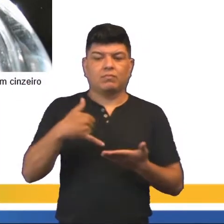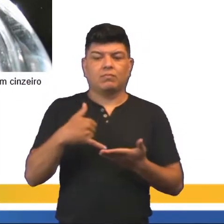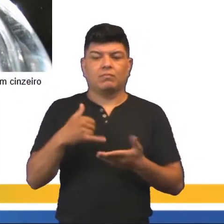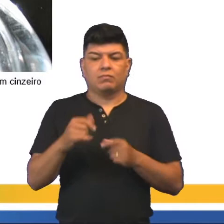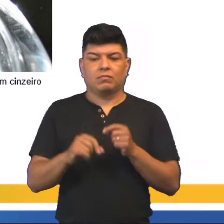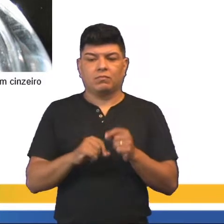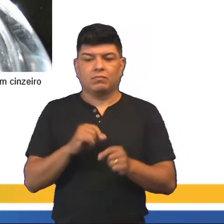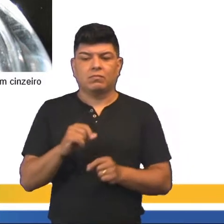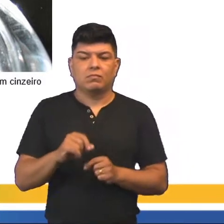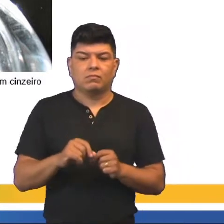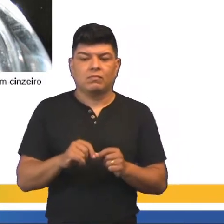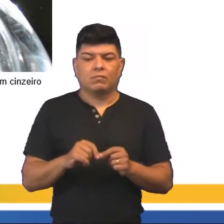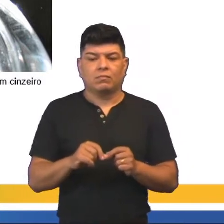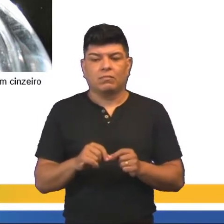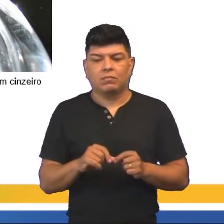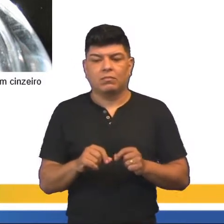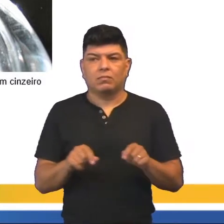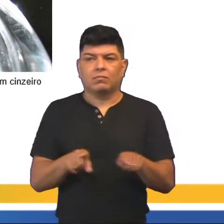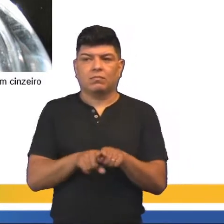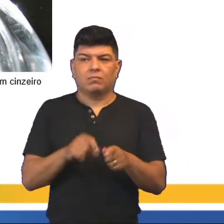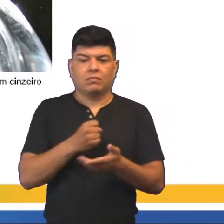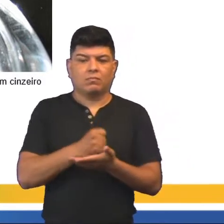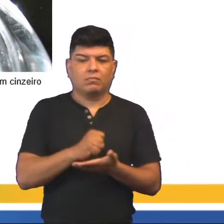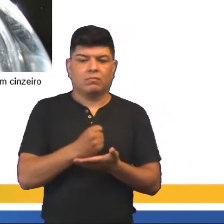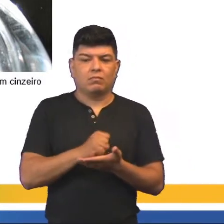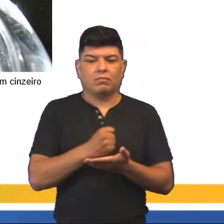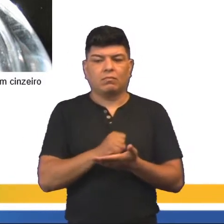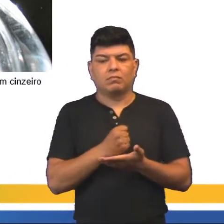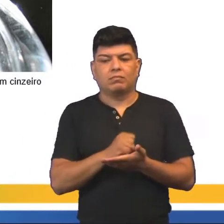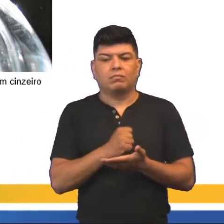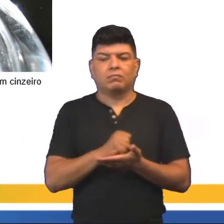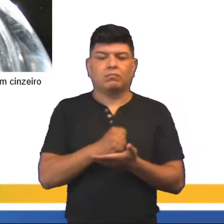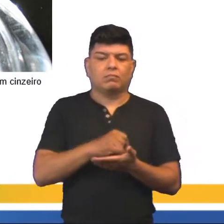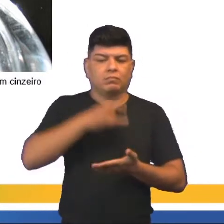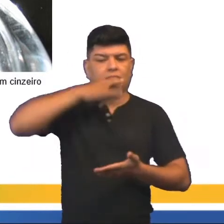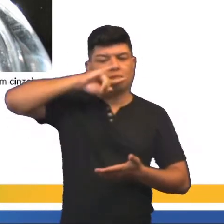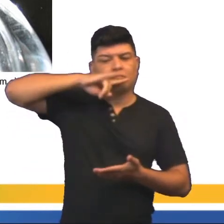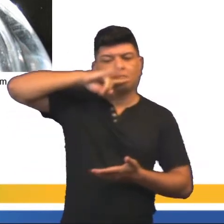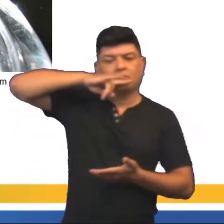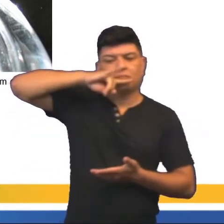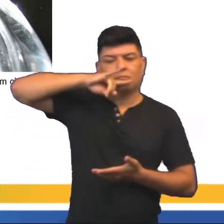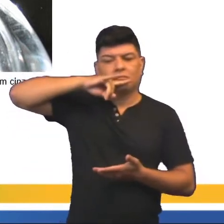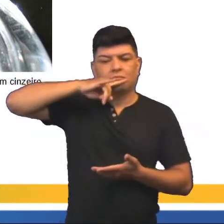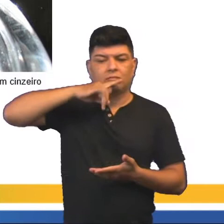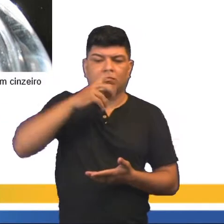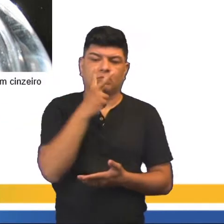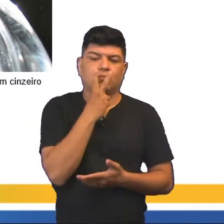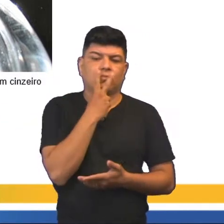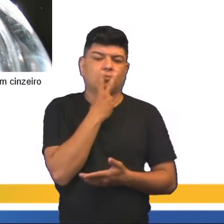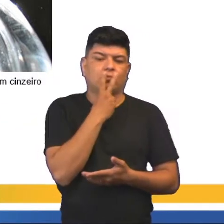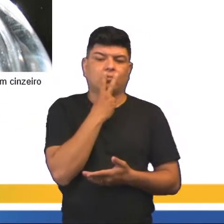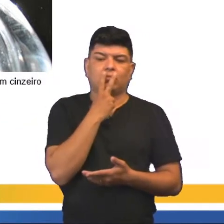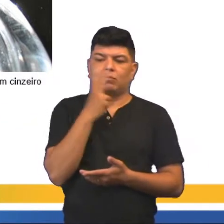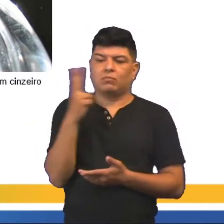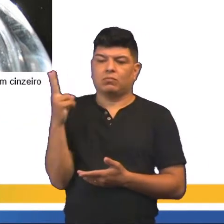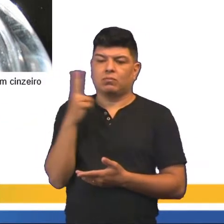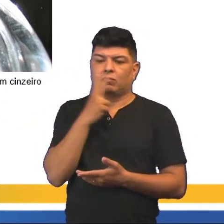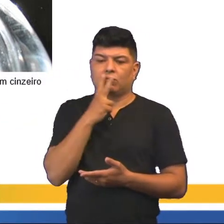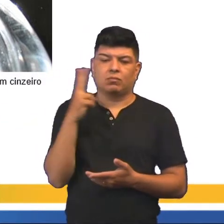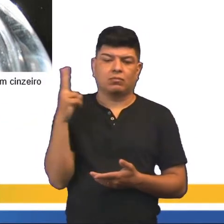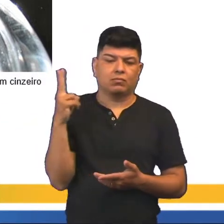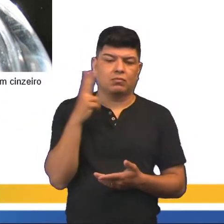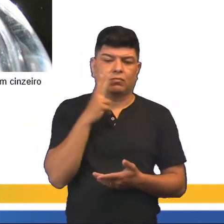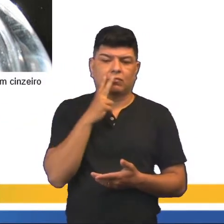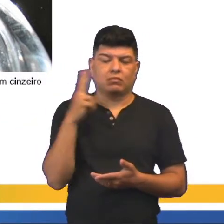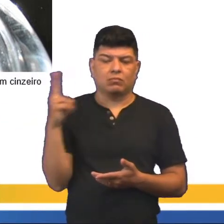são consideradas legais, além dos medicamentos. Nós temos aí as bebidas alcoólicas e o cigarro também, que ambos